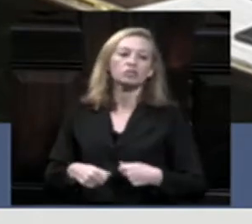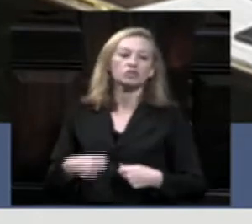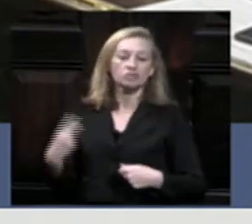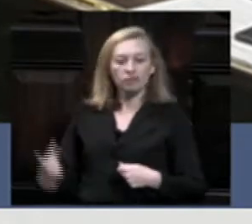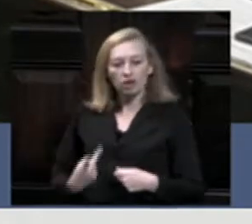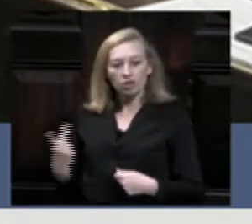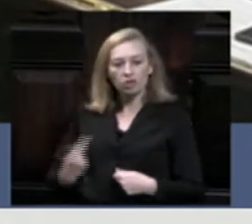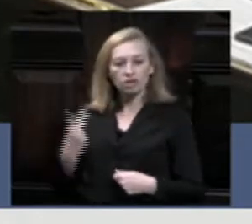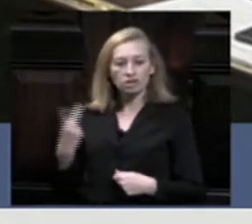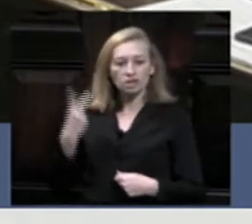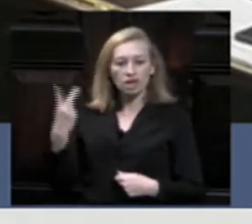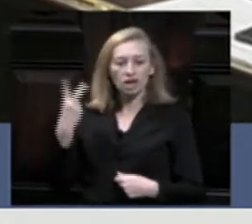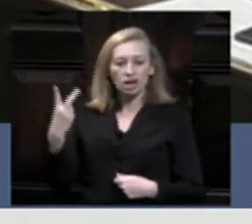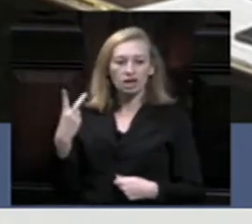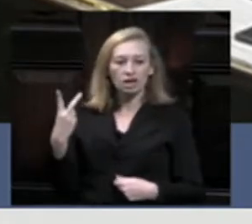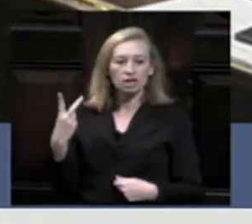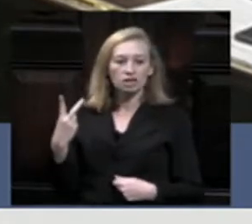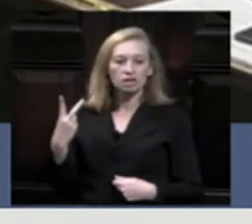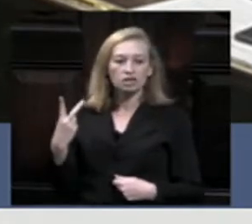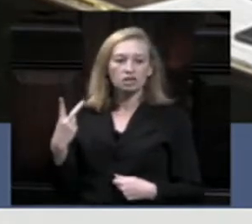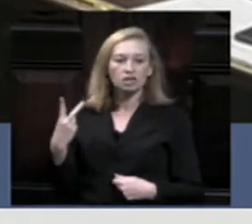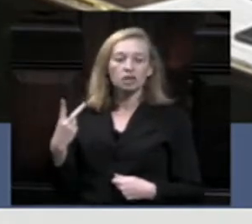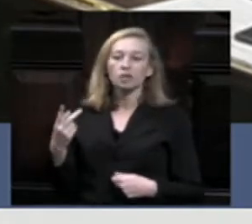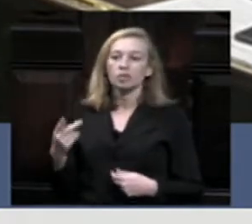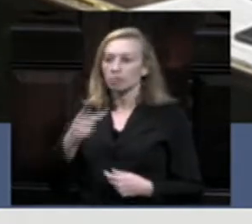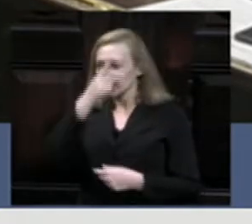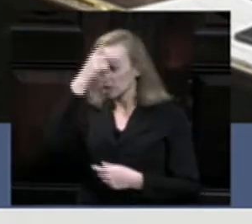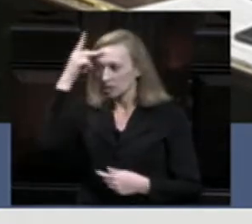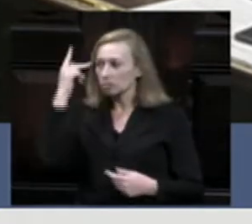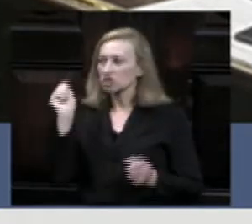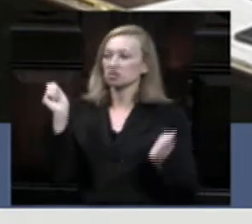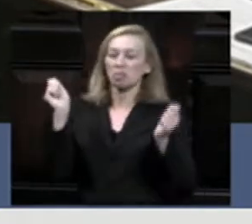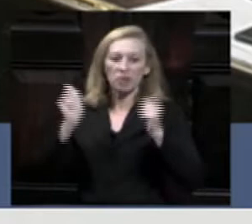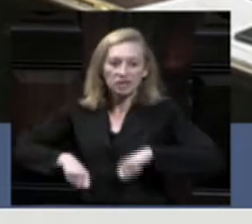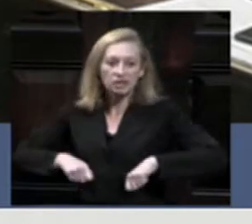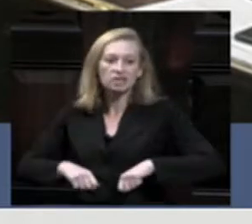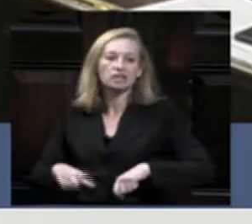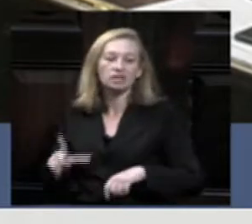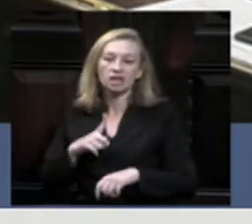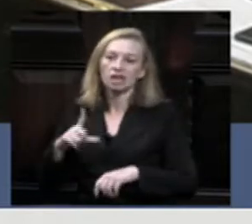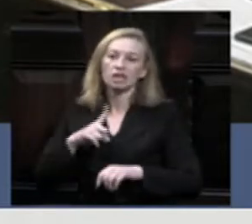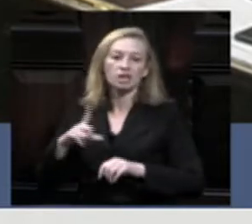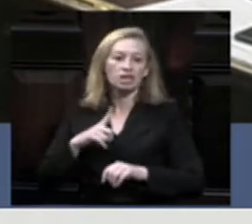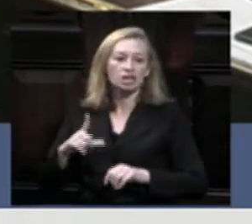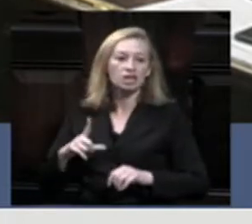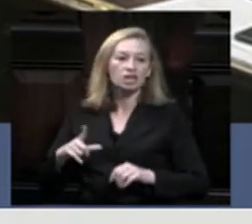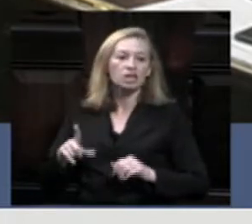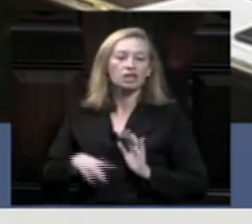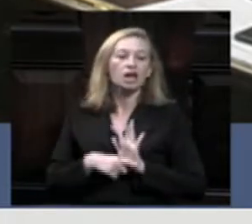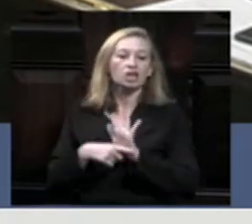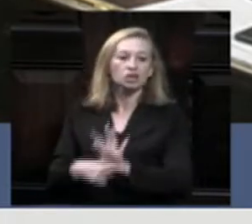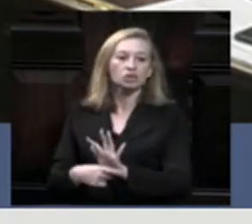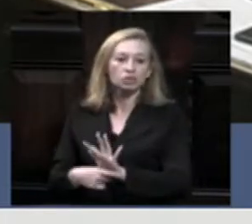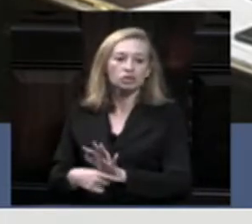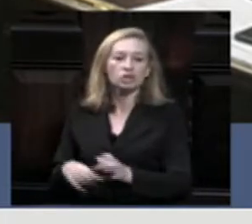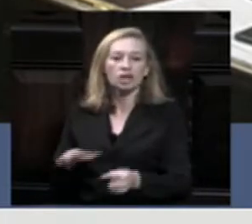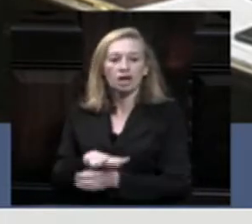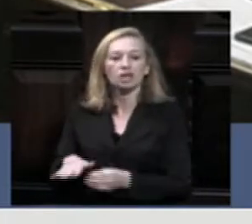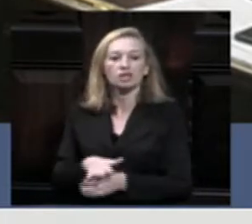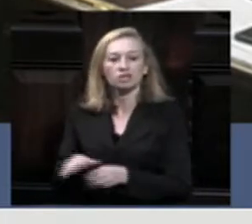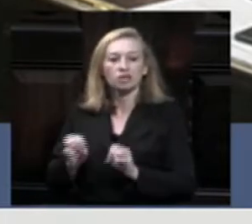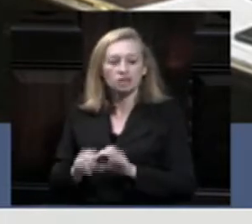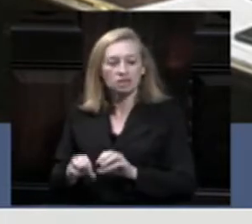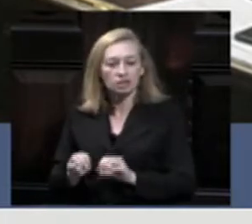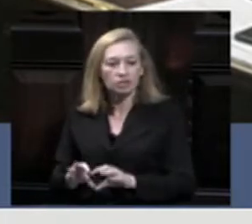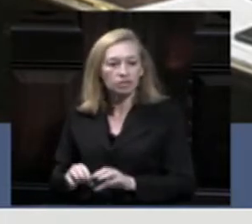os quadros que são competentes e hoje, mais do que nunca, se colocam à disposição de lutar por uma educação de